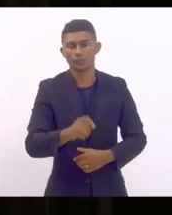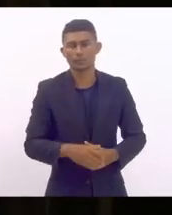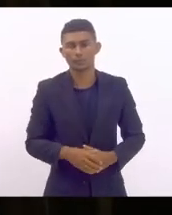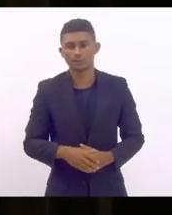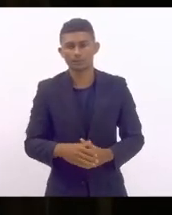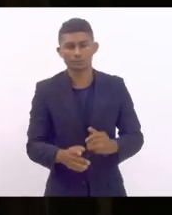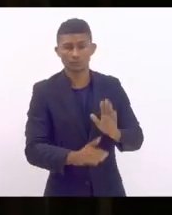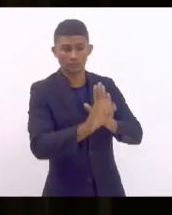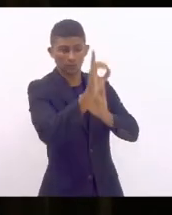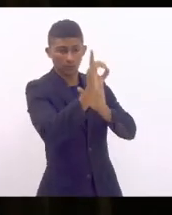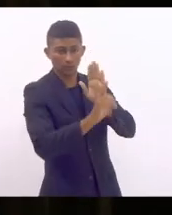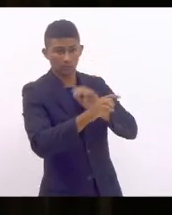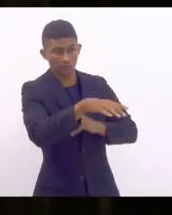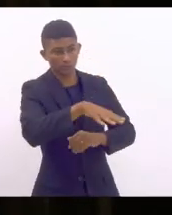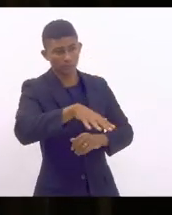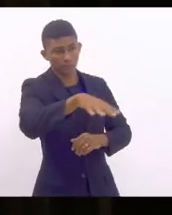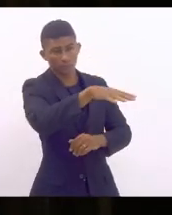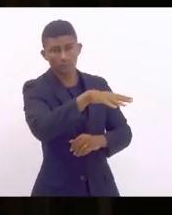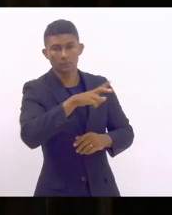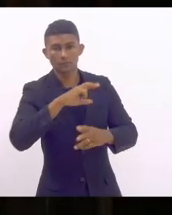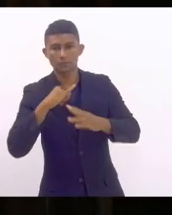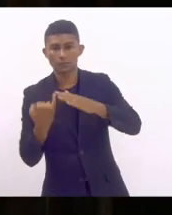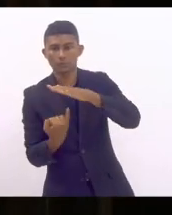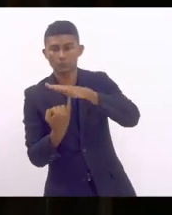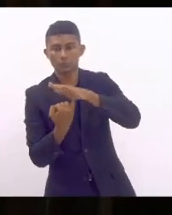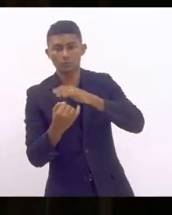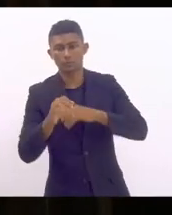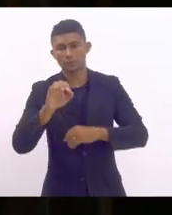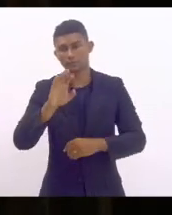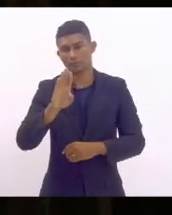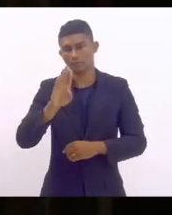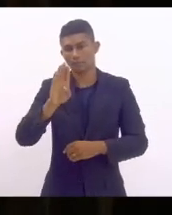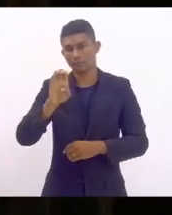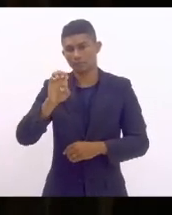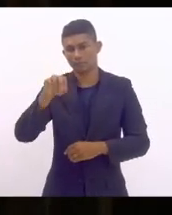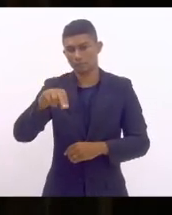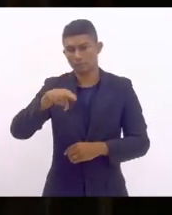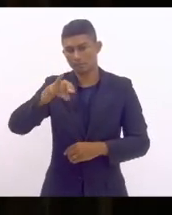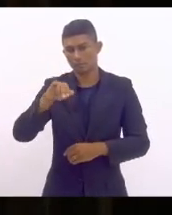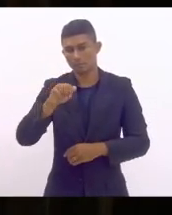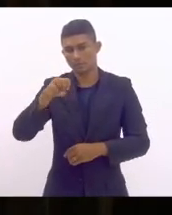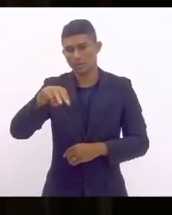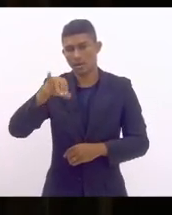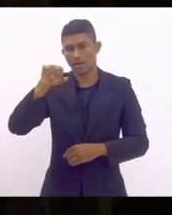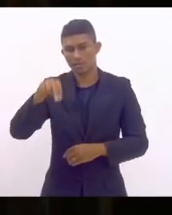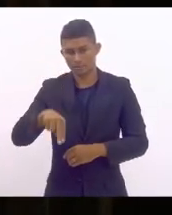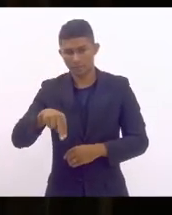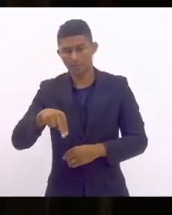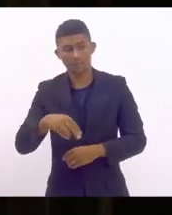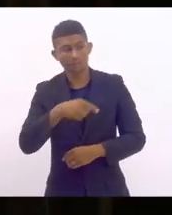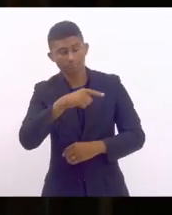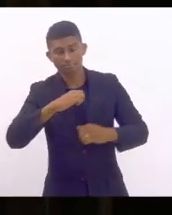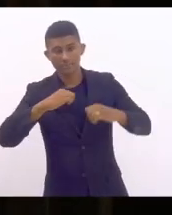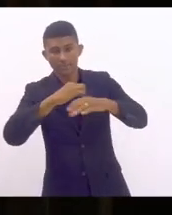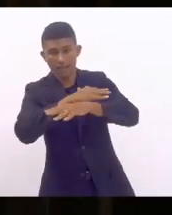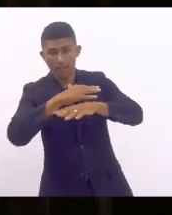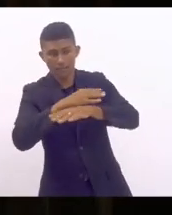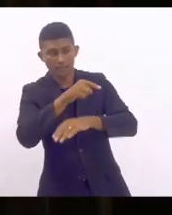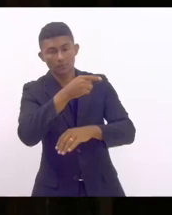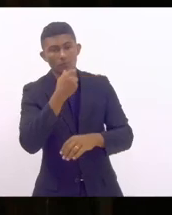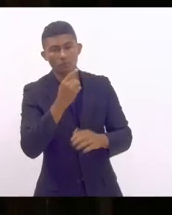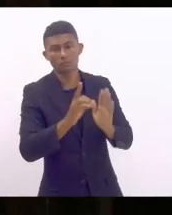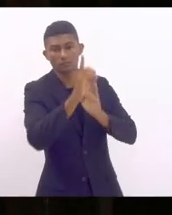o diretor-geral do Instituto Benjamin Constant que no nosso nosso município é cuida